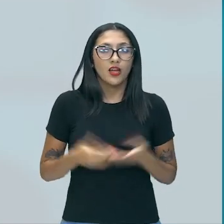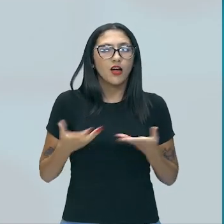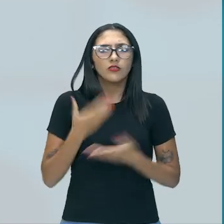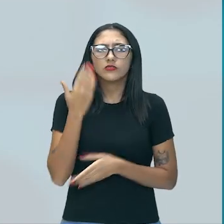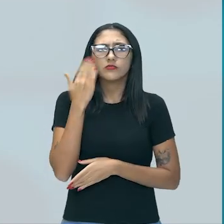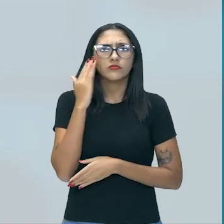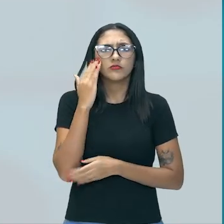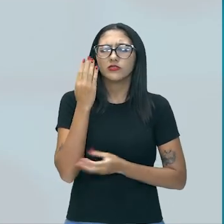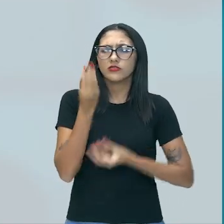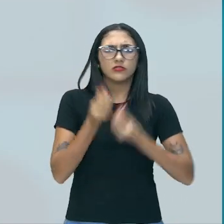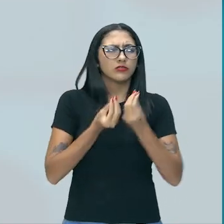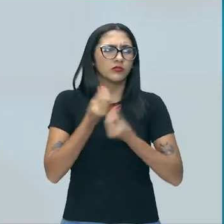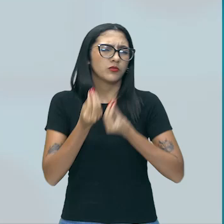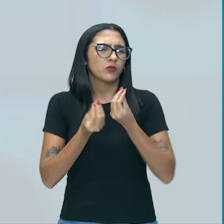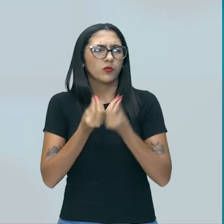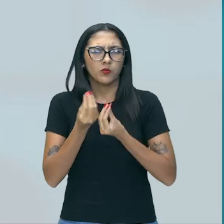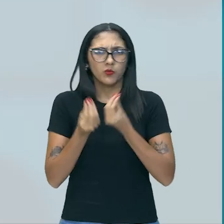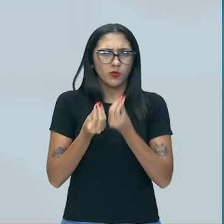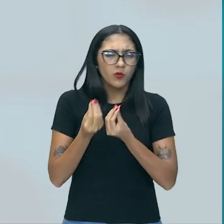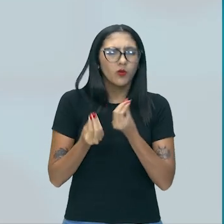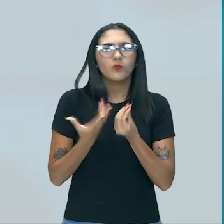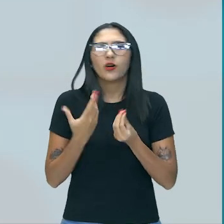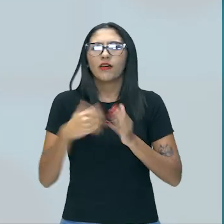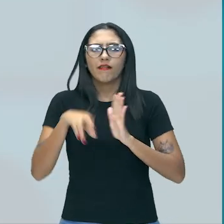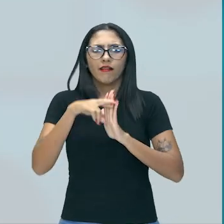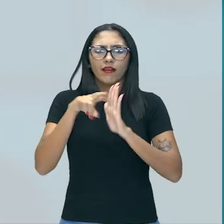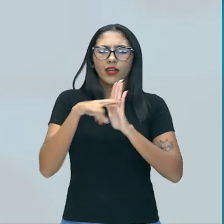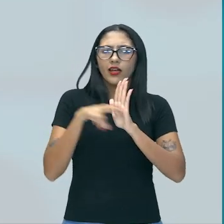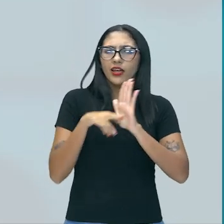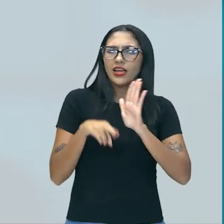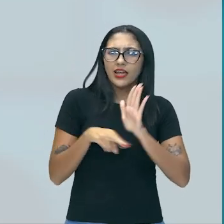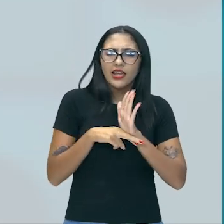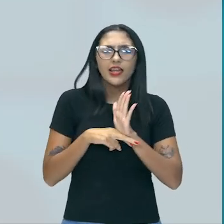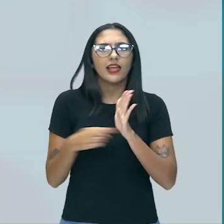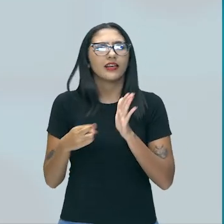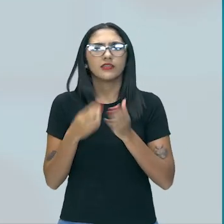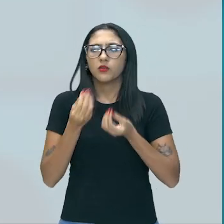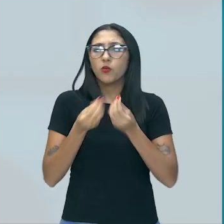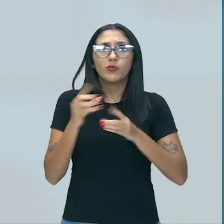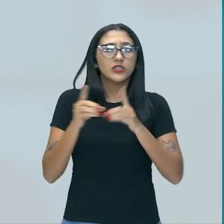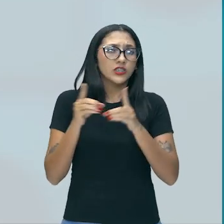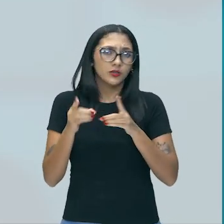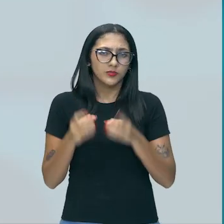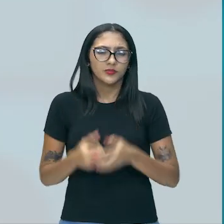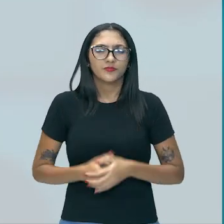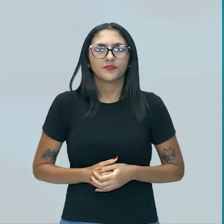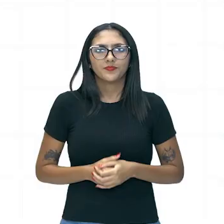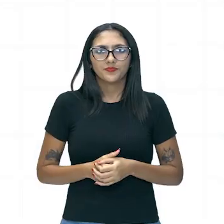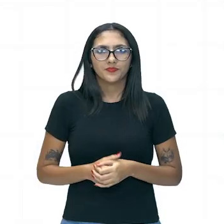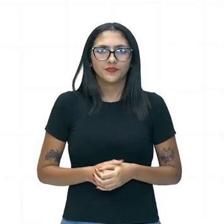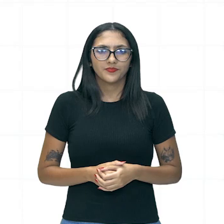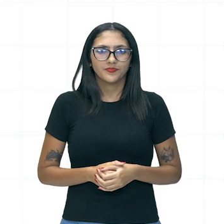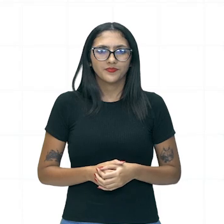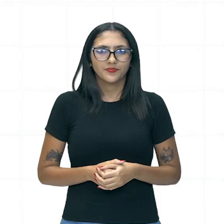que funciona esse jogo, quais são as principais regras dessa modalidade esportiva. Vamos lá.